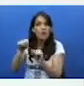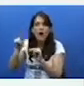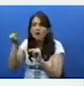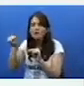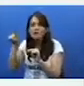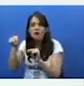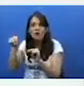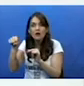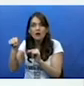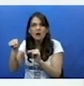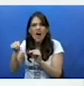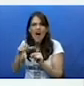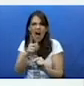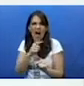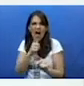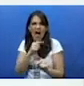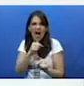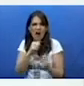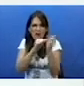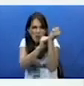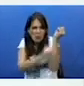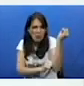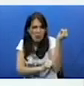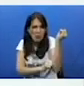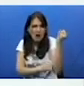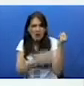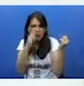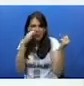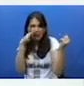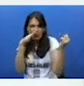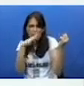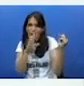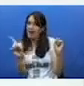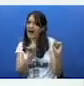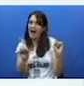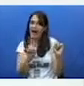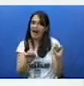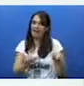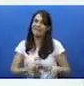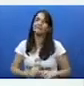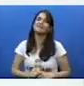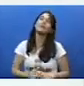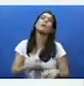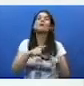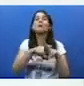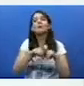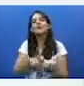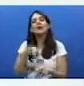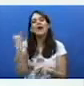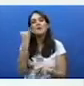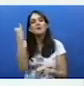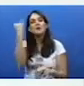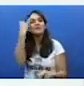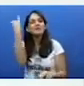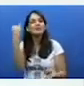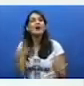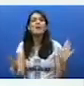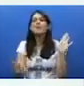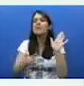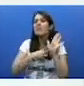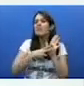vira. Água de cocô. Não, professora, não dá, né? Assim não dá. Então, por isso que nós temos que